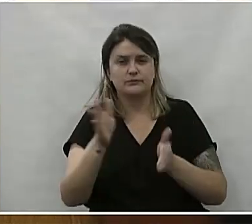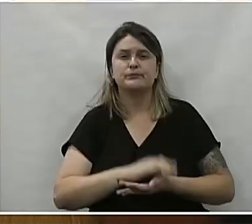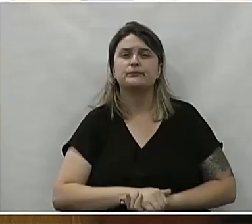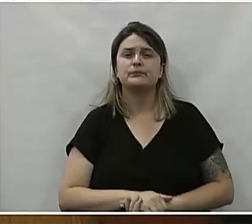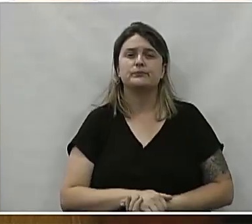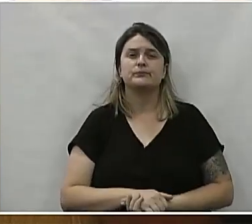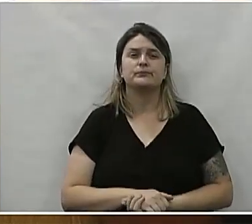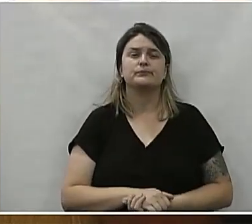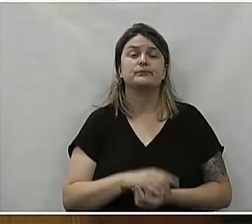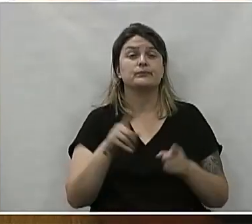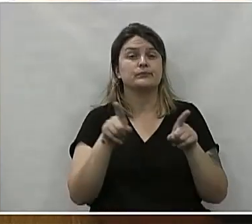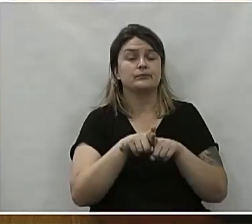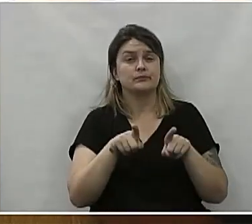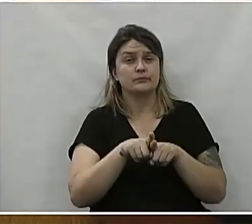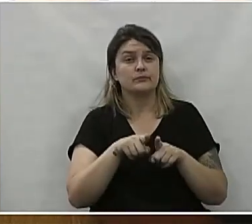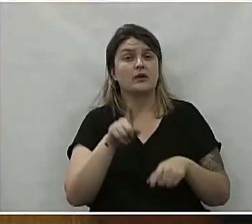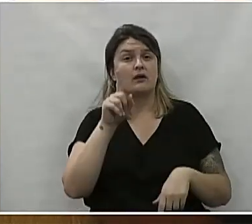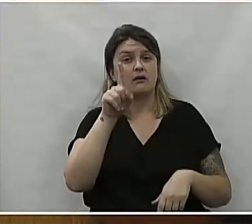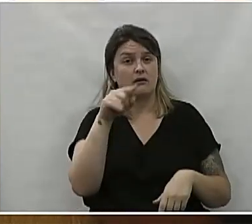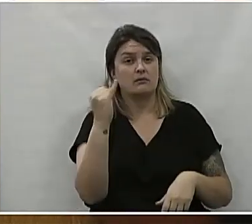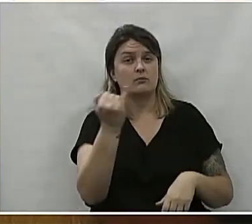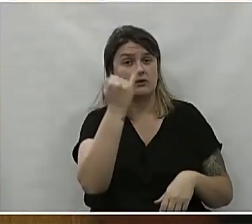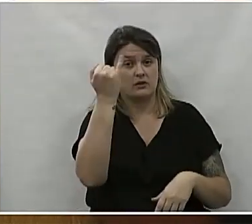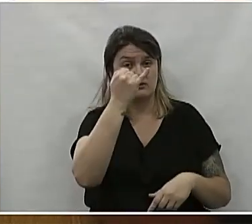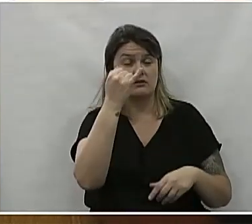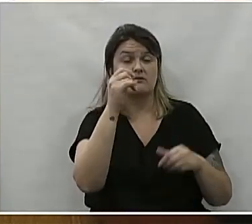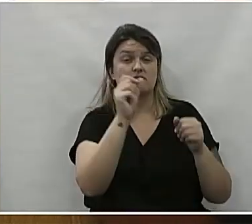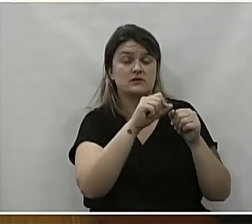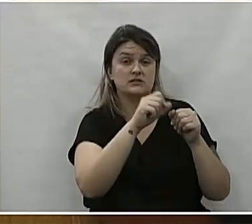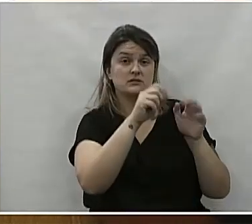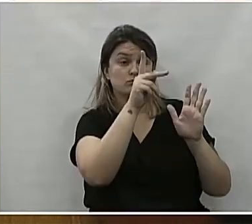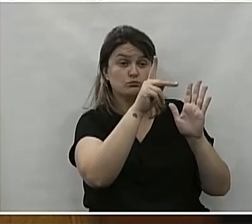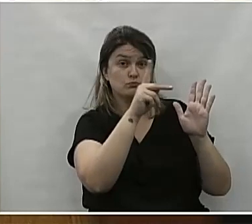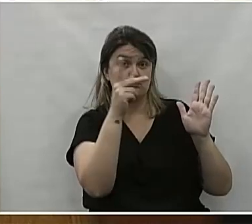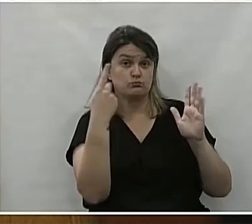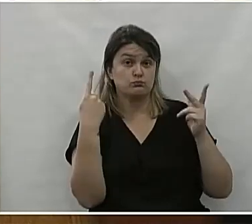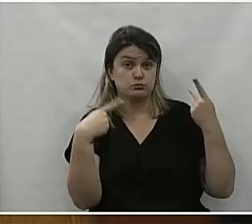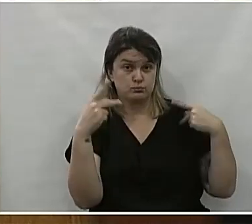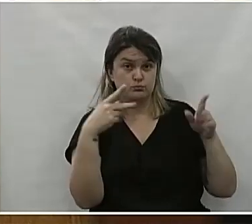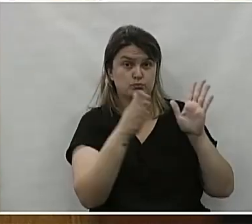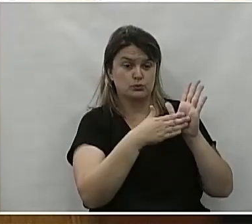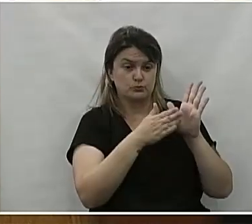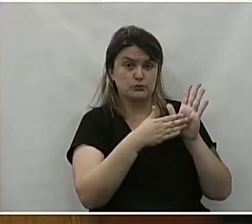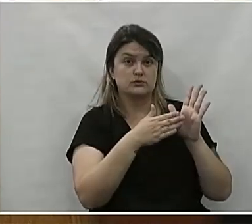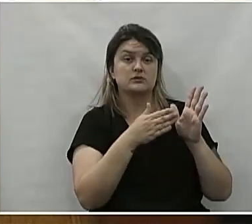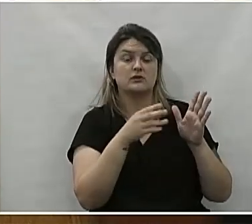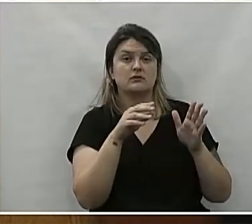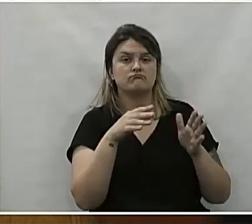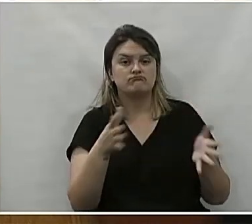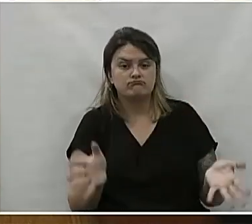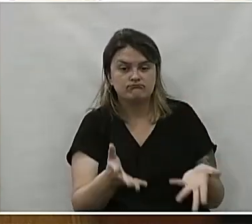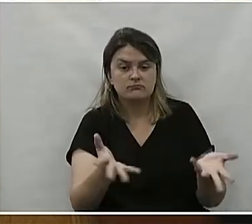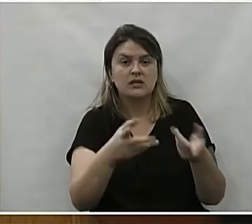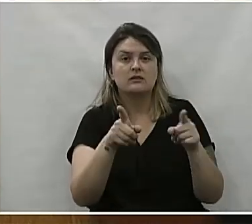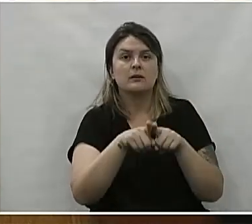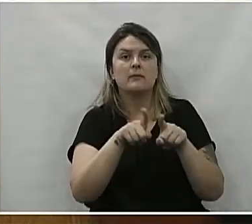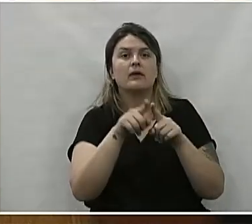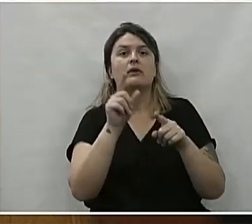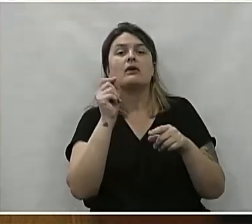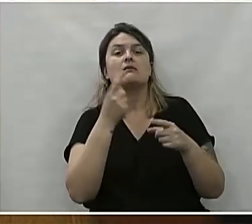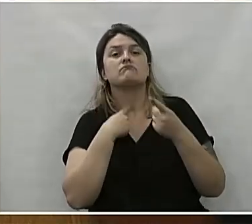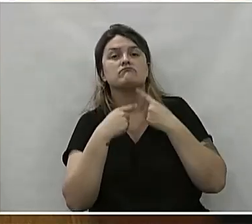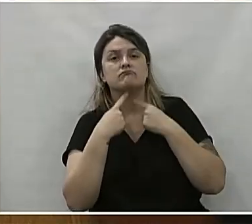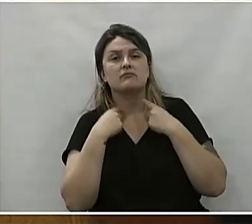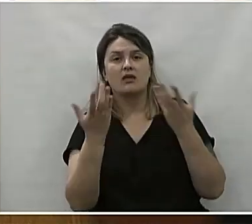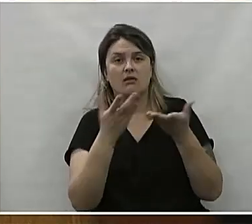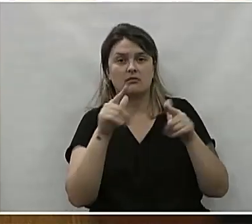Além disso, seria importante Estabelecer políticas de incentivo e apoio logístico Para aqueles que desejam ser voluntários para